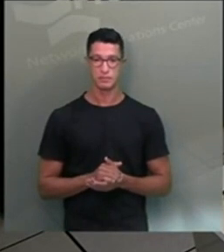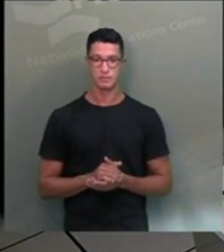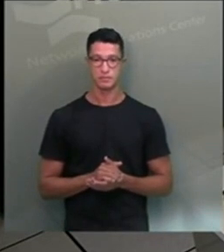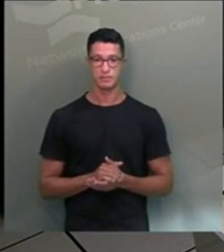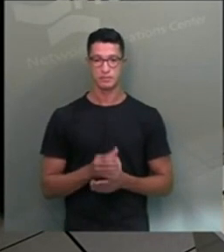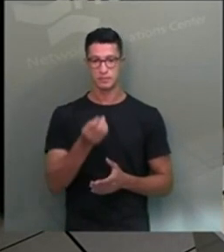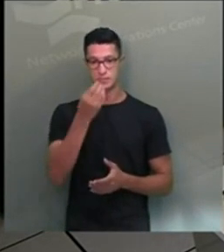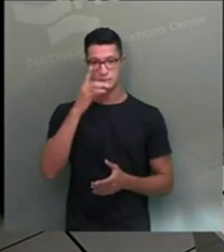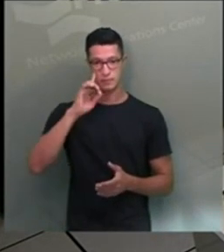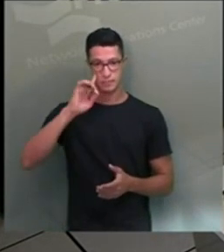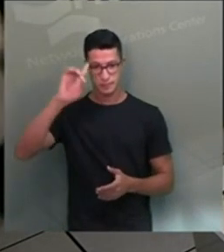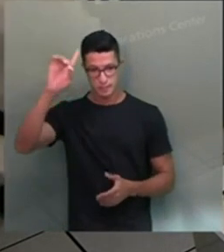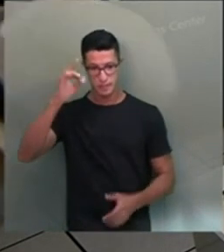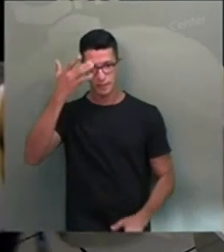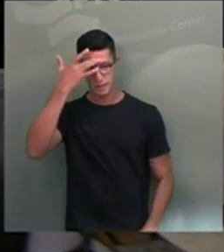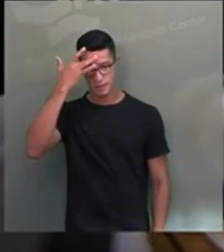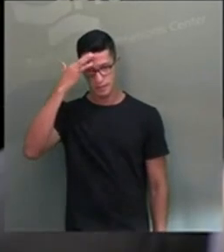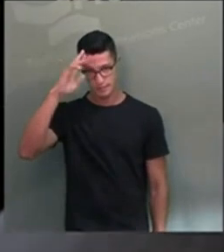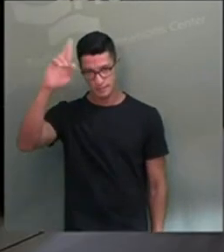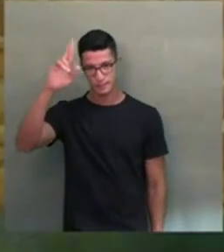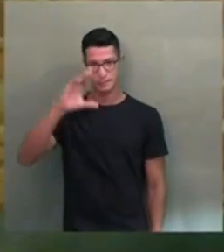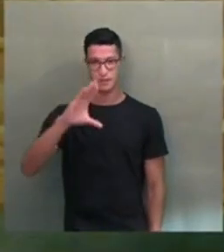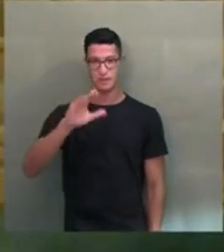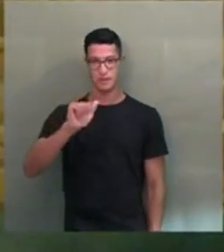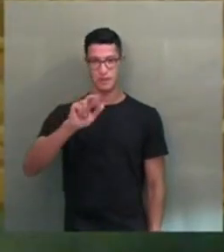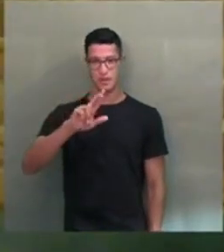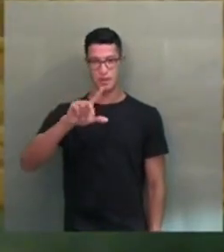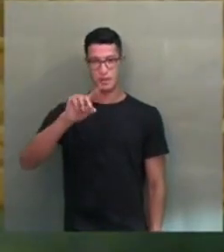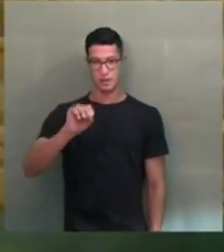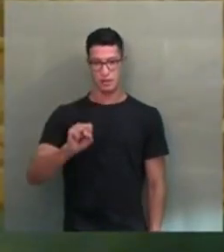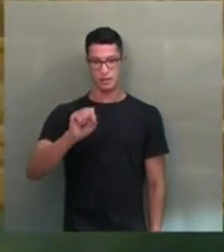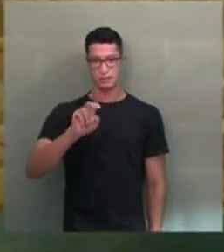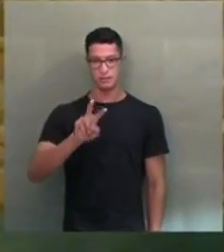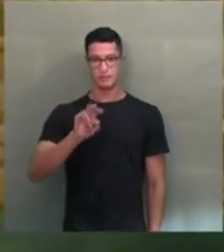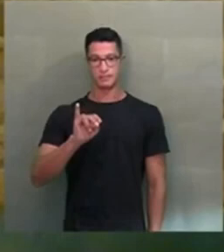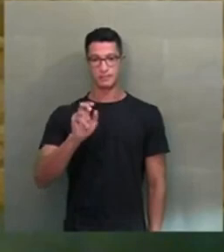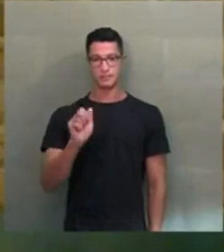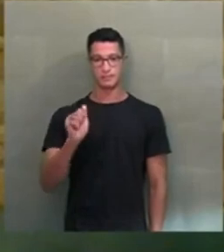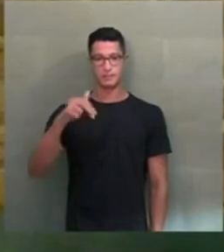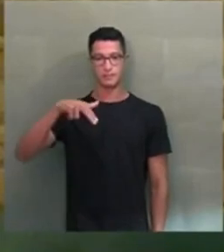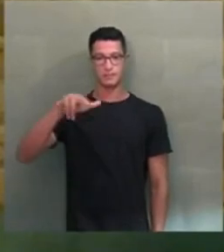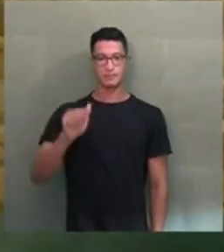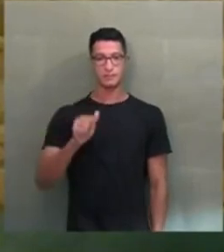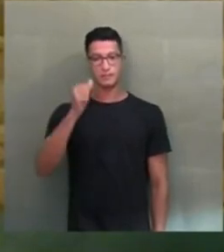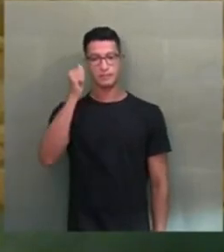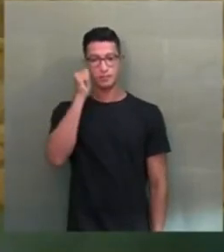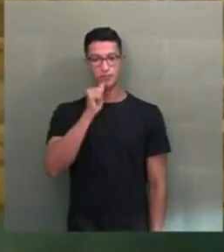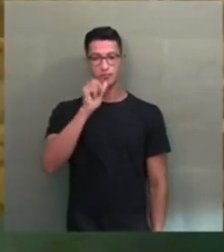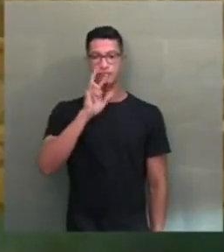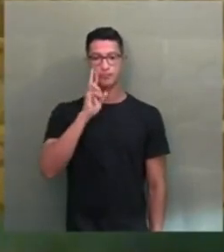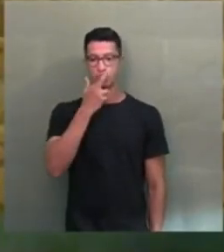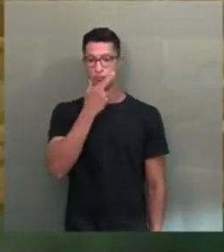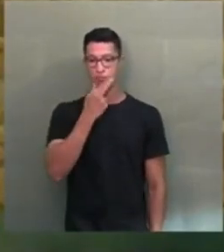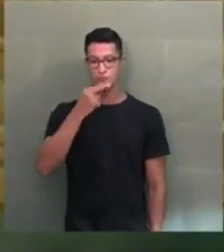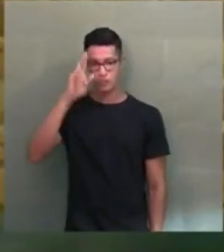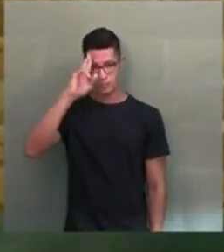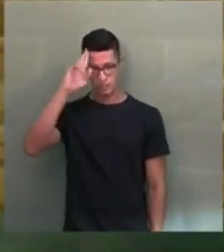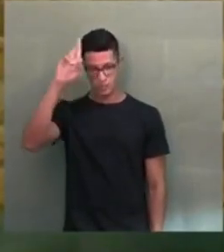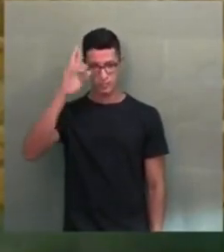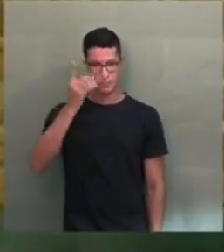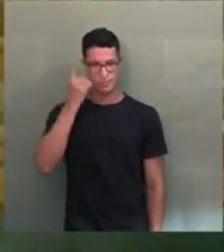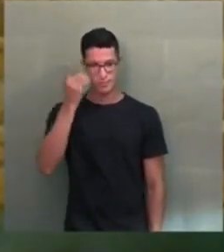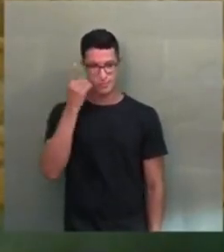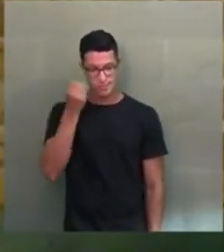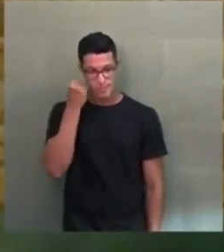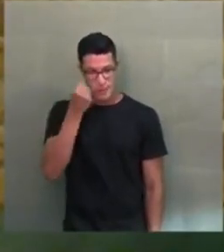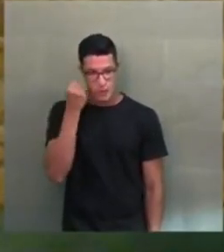Bom dia, excelentíssimo senador Carlos Viana, excelentíssimas senadoras e senadores,